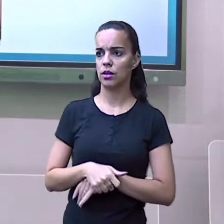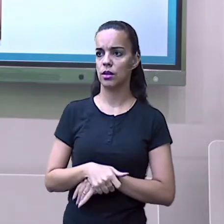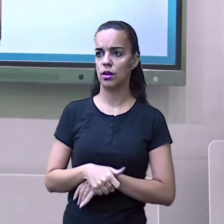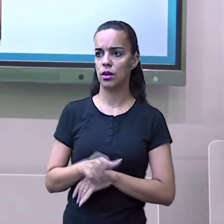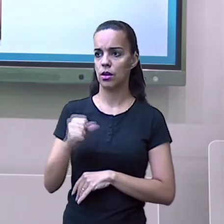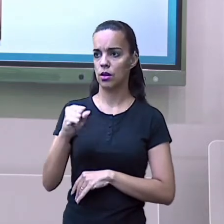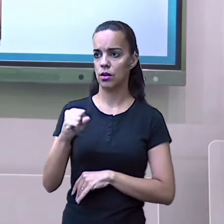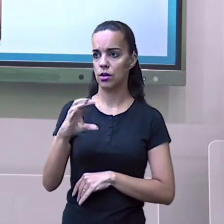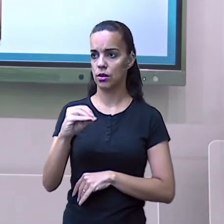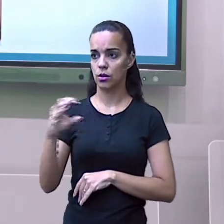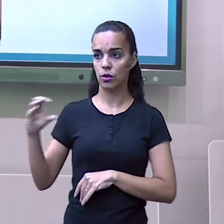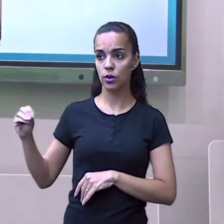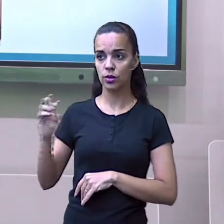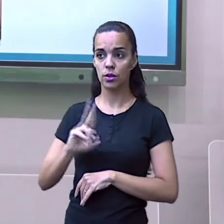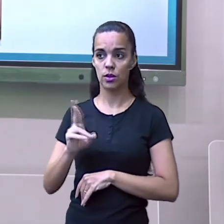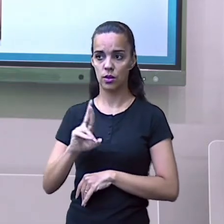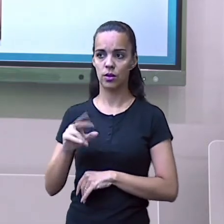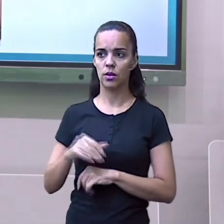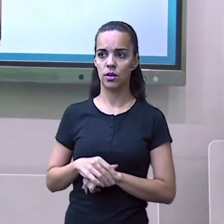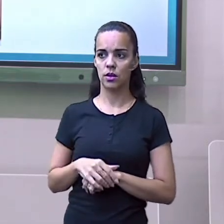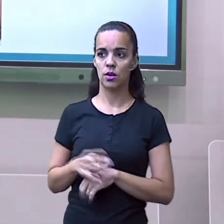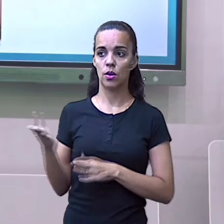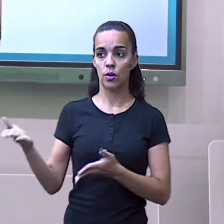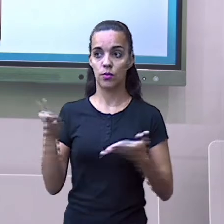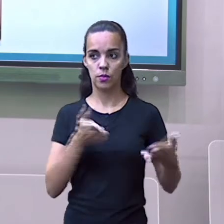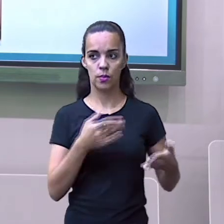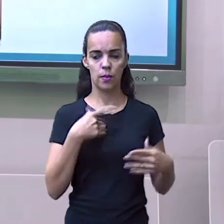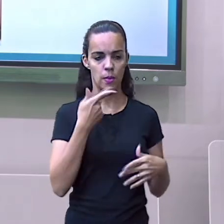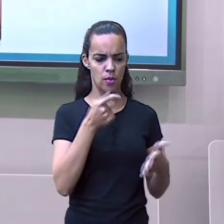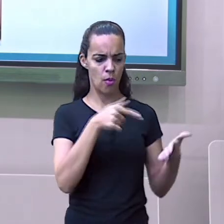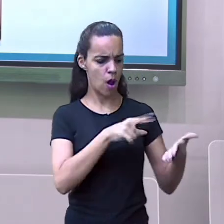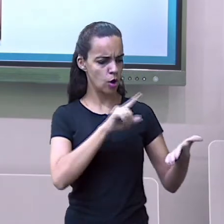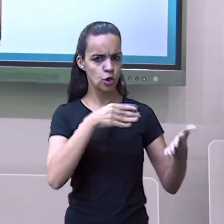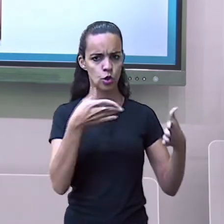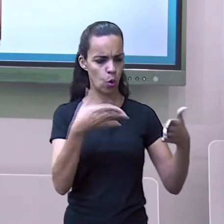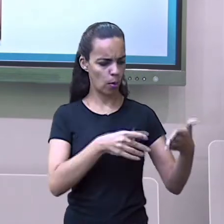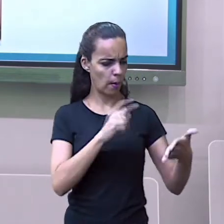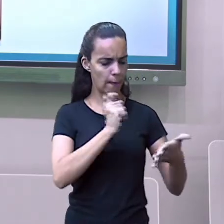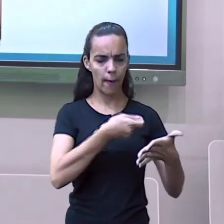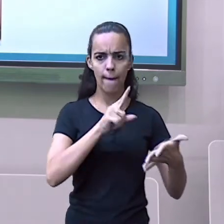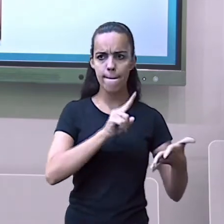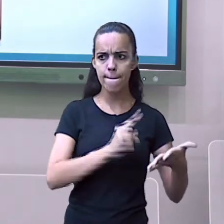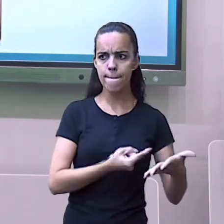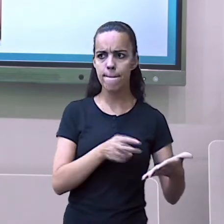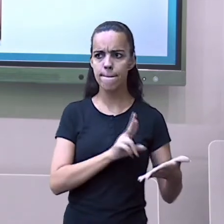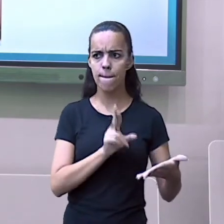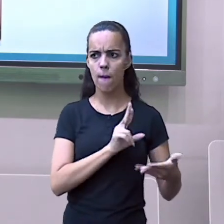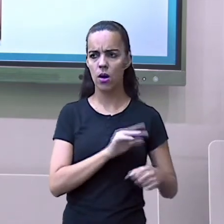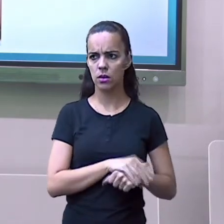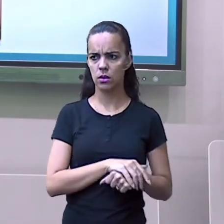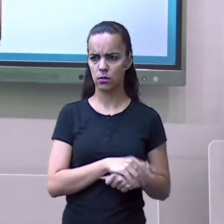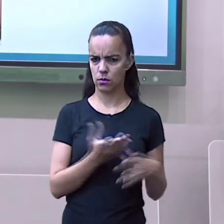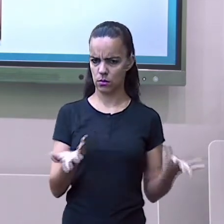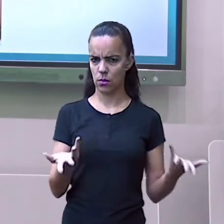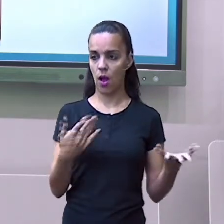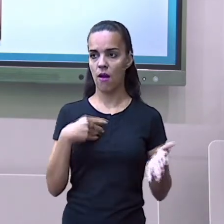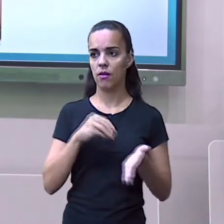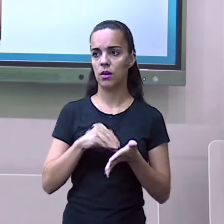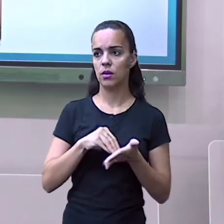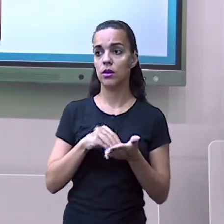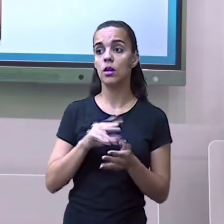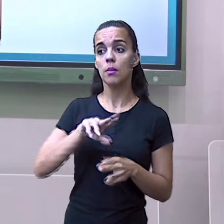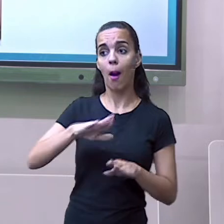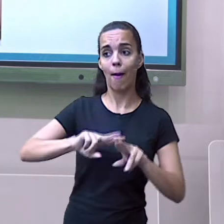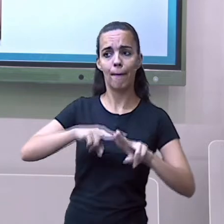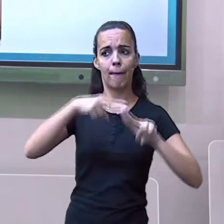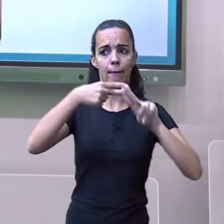R$ 800 e na fatura do cartão a cobrança veio de R$ 1.000 devido a um erro. Assim, você terá